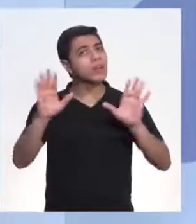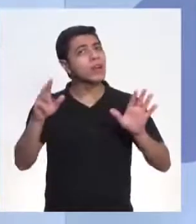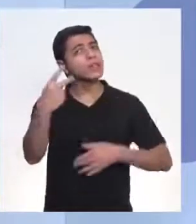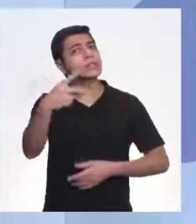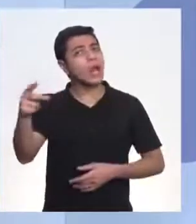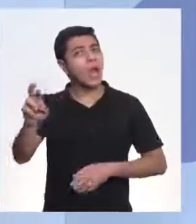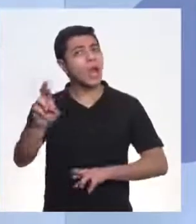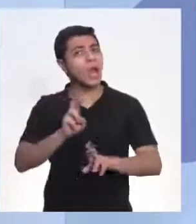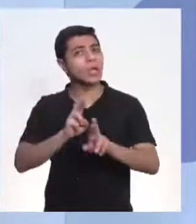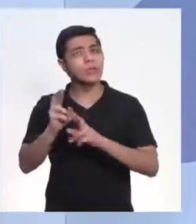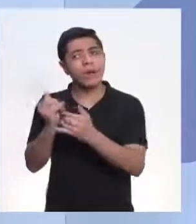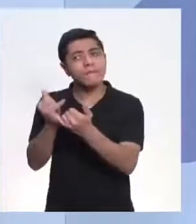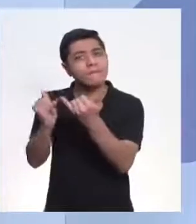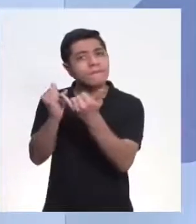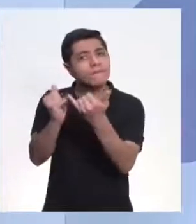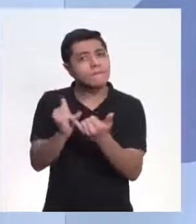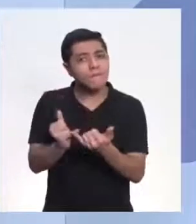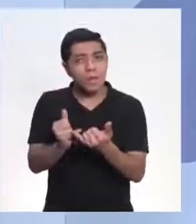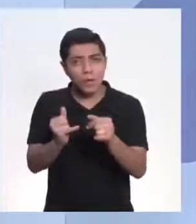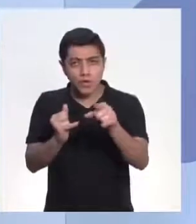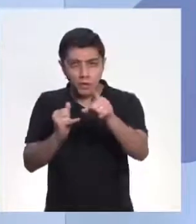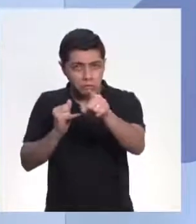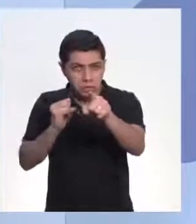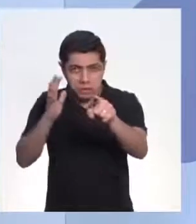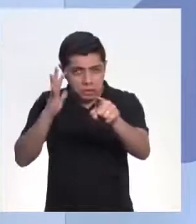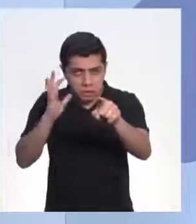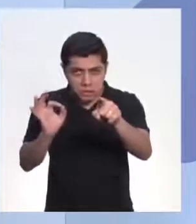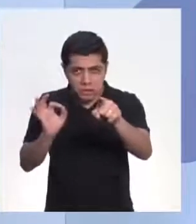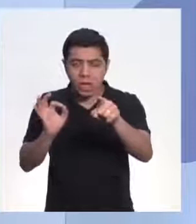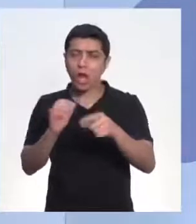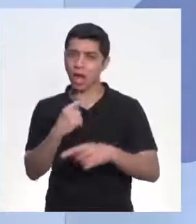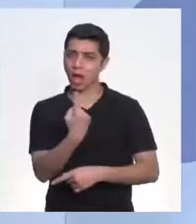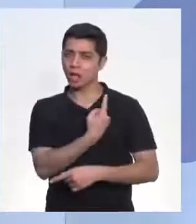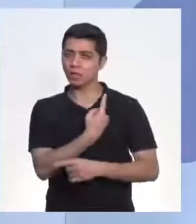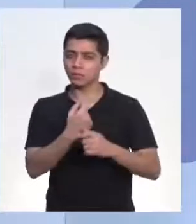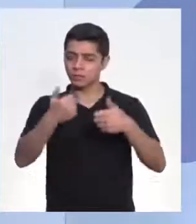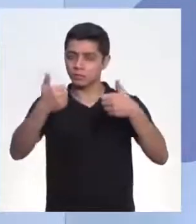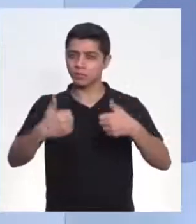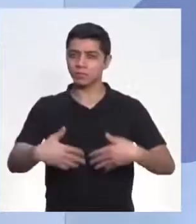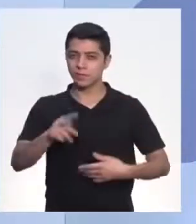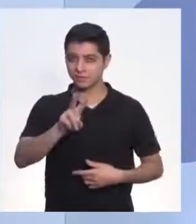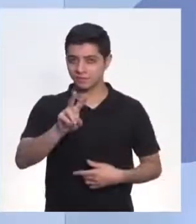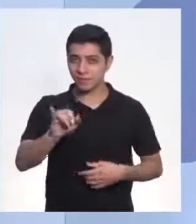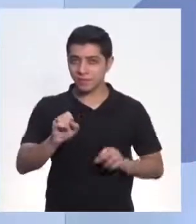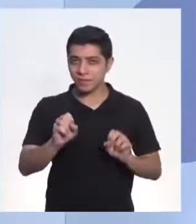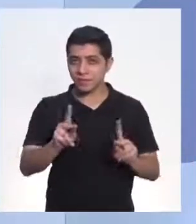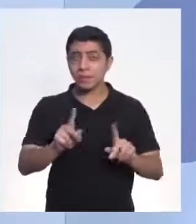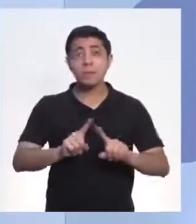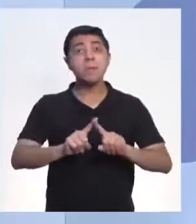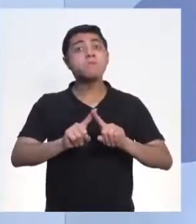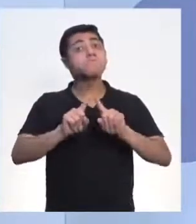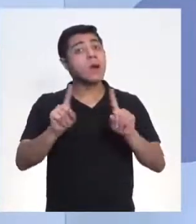muito parecidas. Se você não entendeu, nós vamos explicar aqui. Mas eu encontrei aqui, por exemplo,